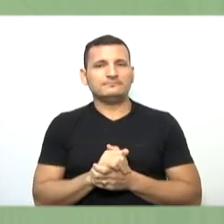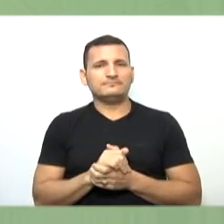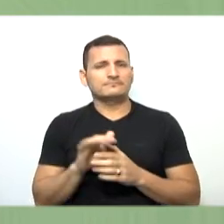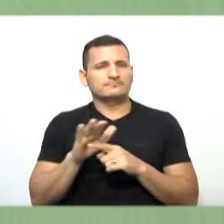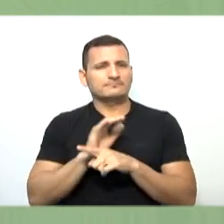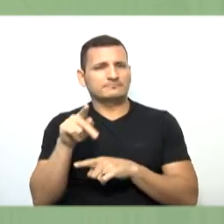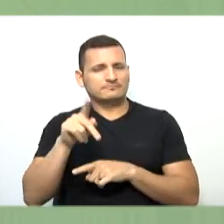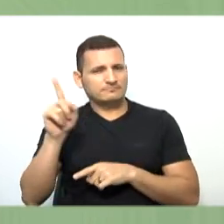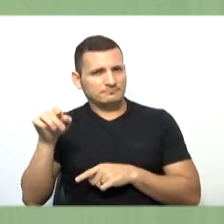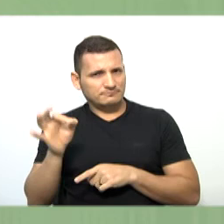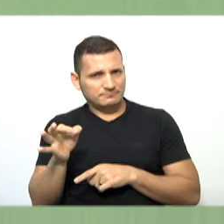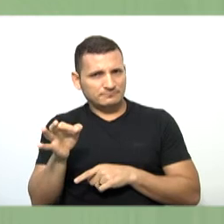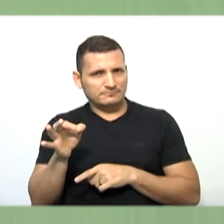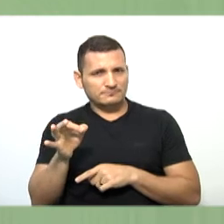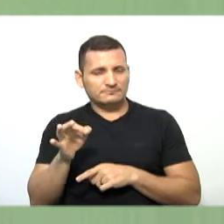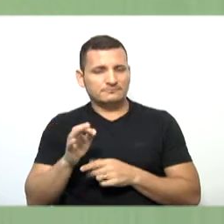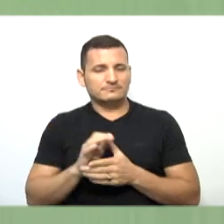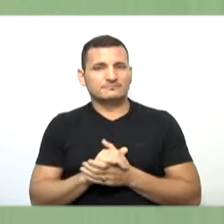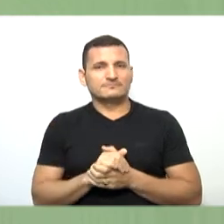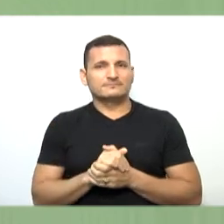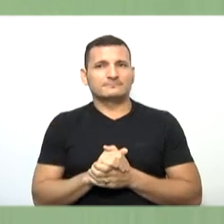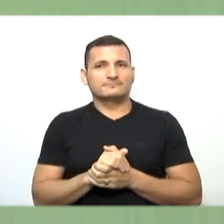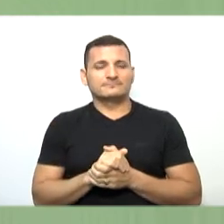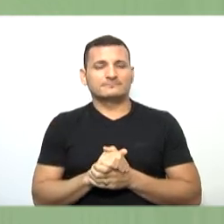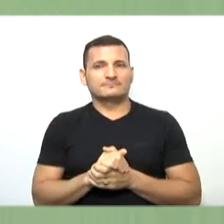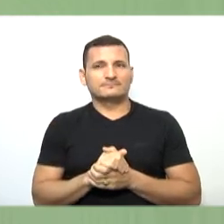mesmo? Rouba os tambores. Gente,